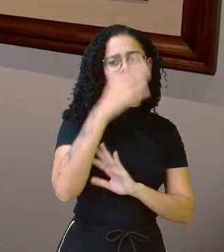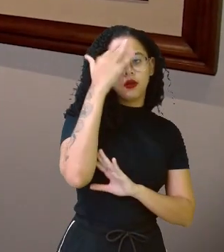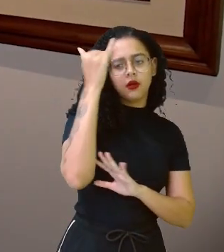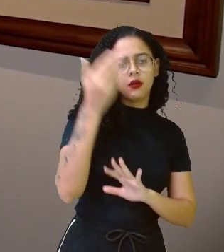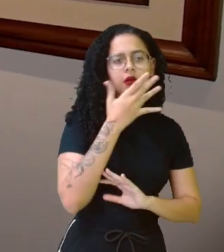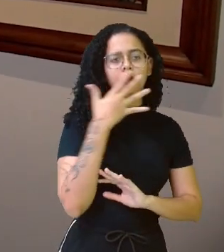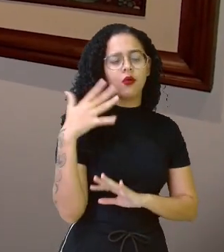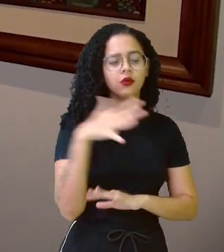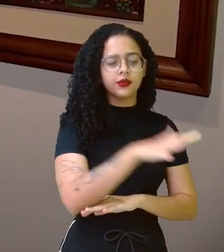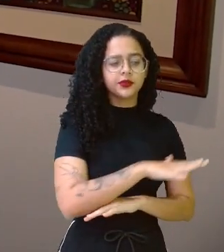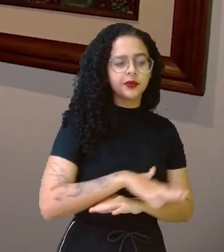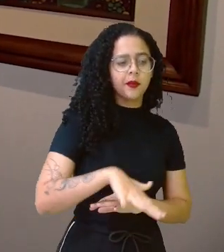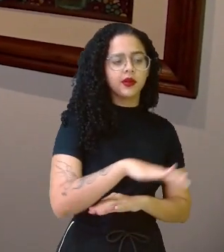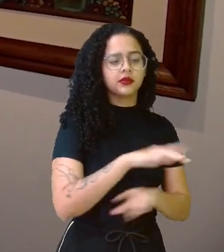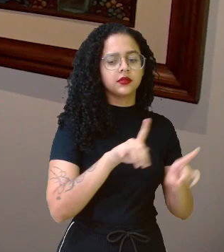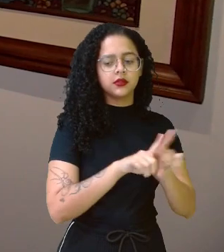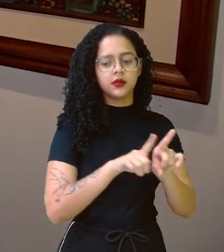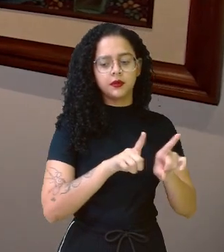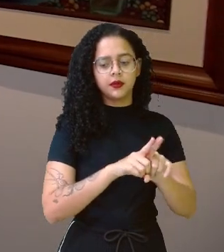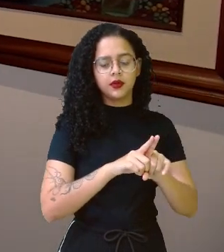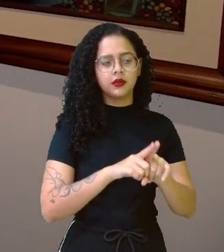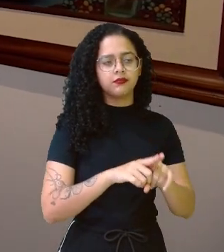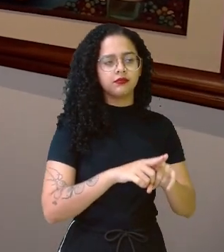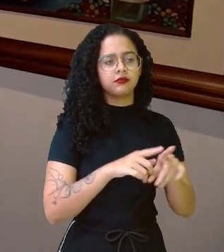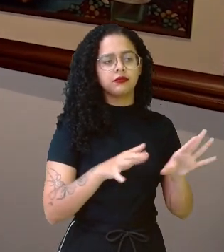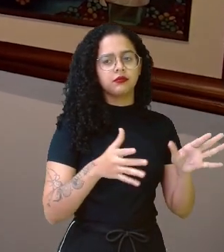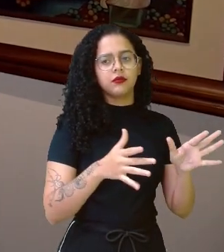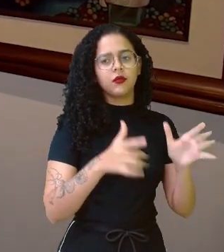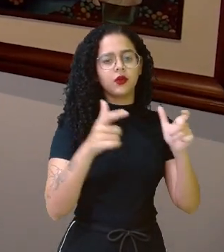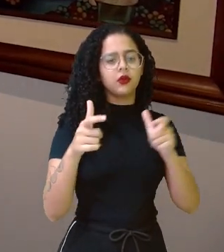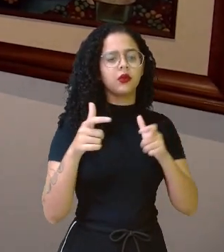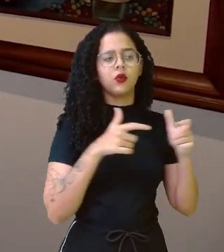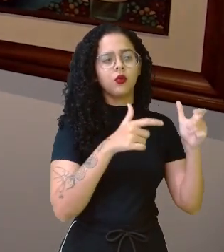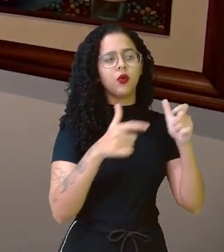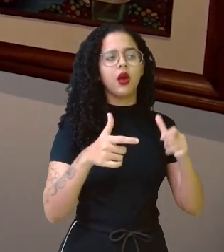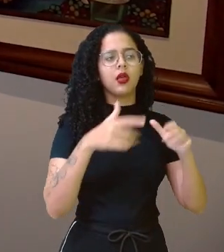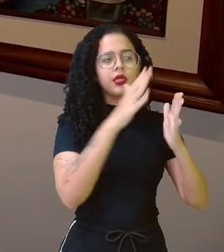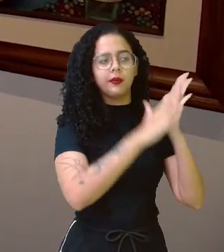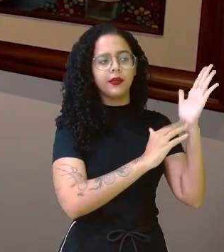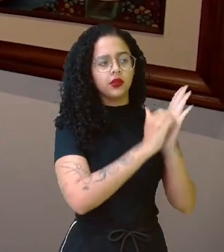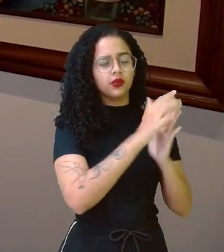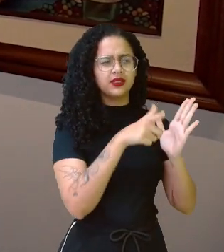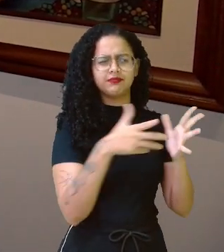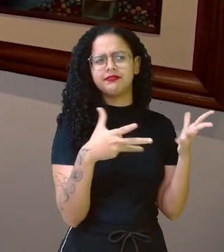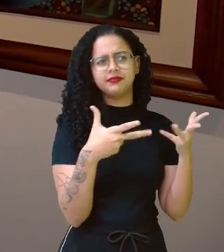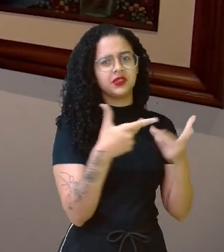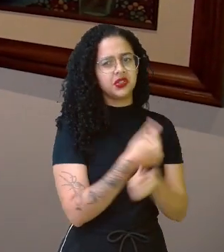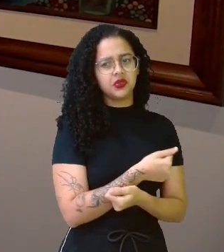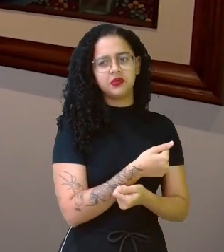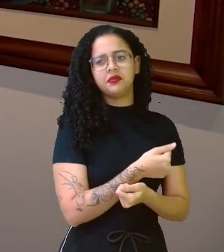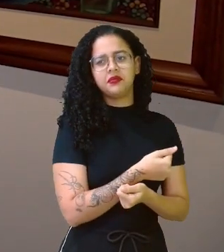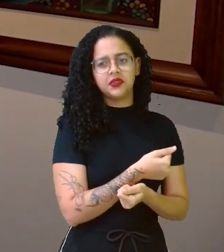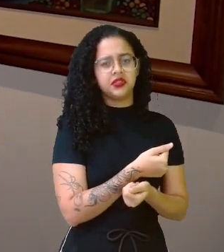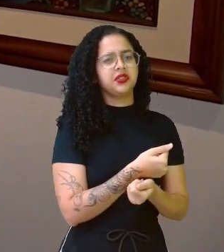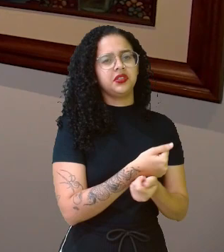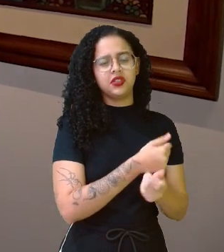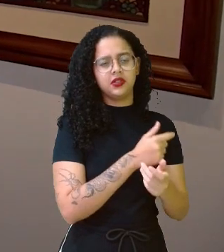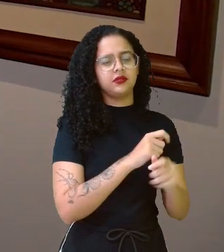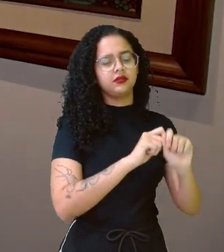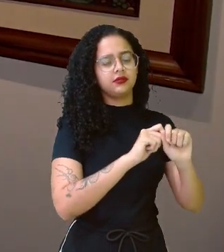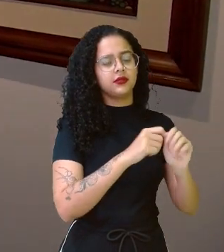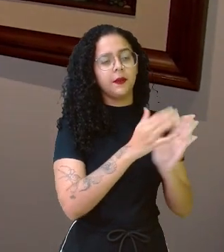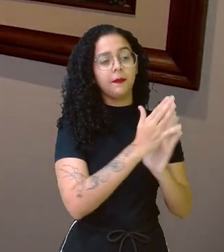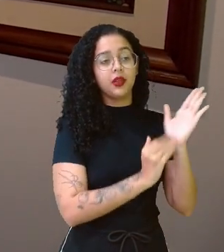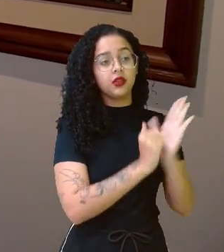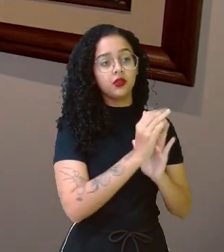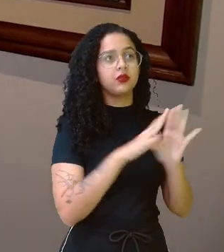espaço, até a posição das figuras, né? Então ele domina, né, a arte da pintura, mas